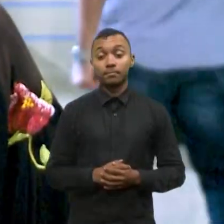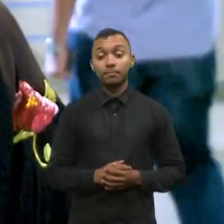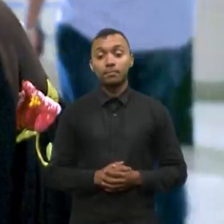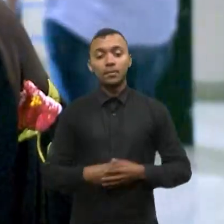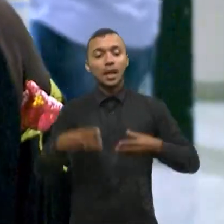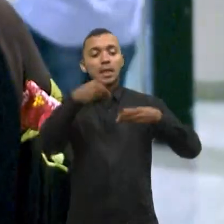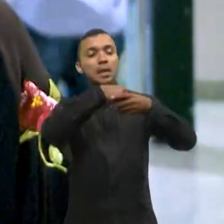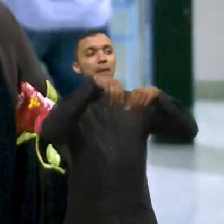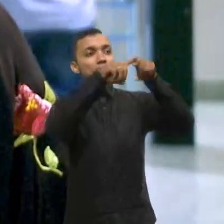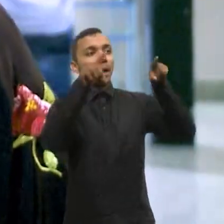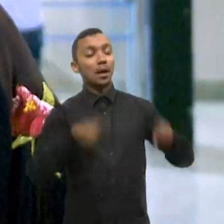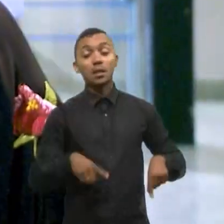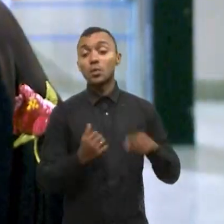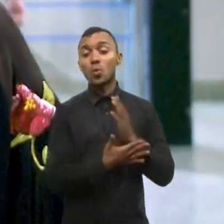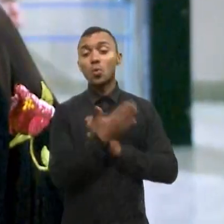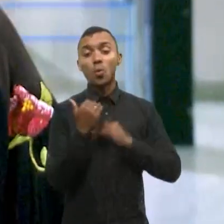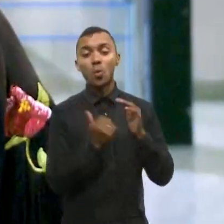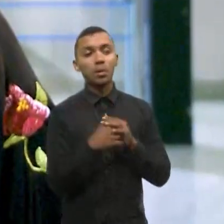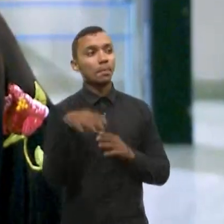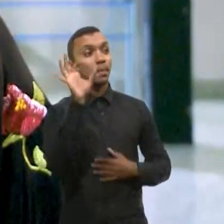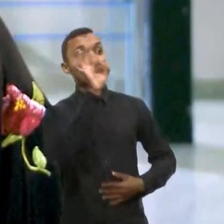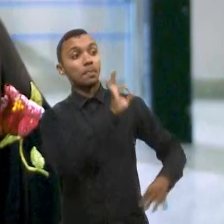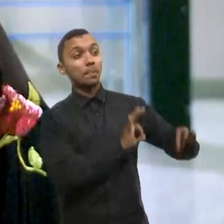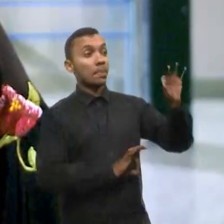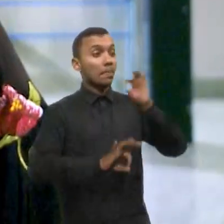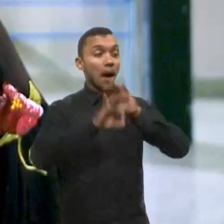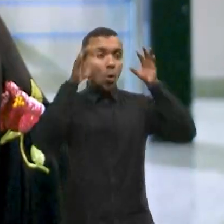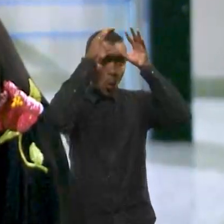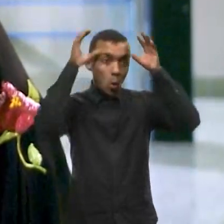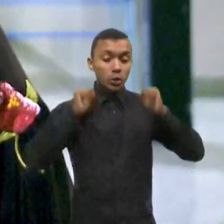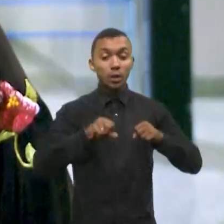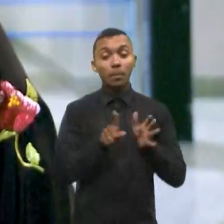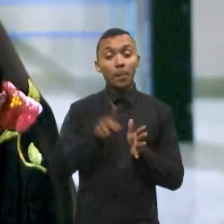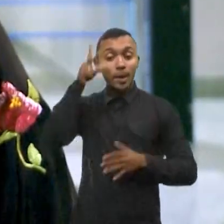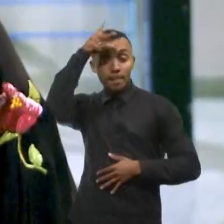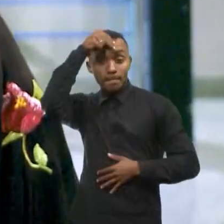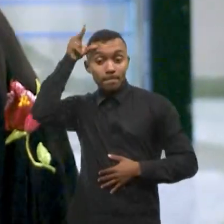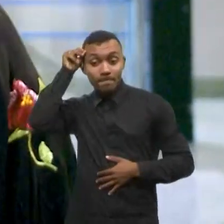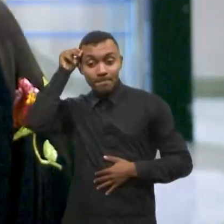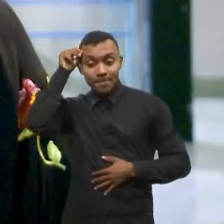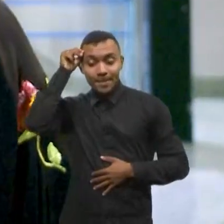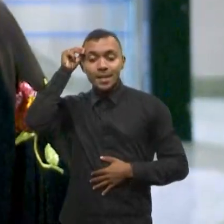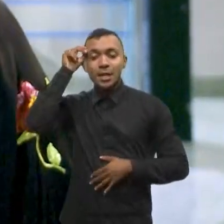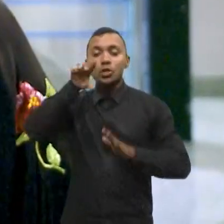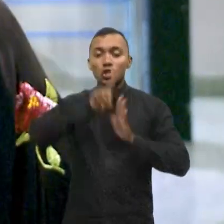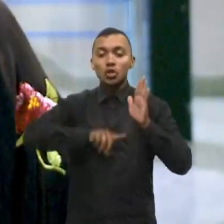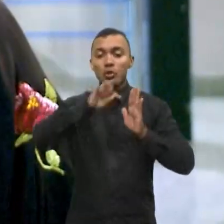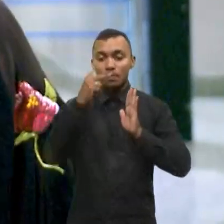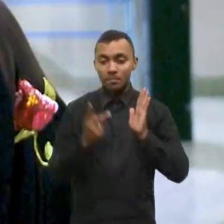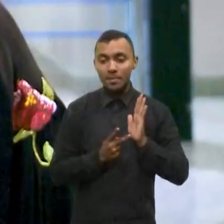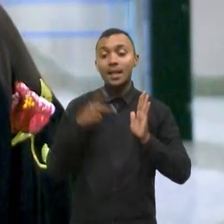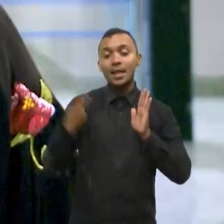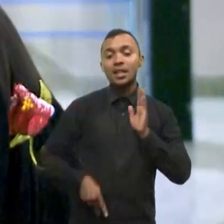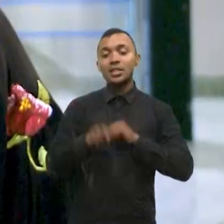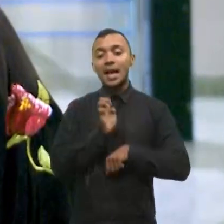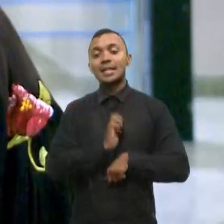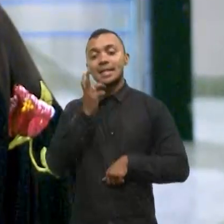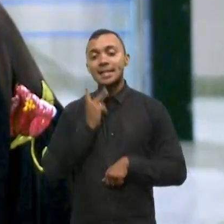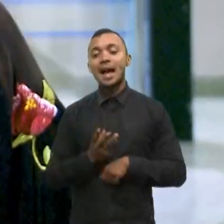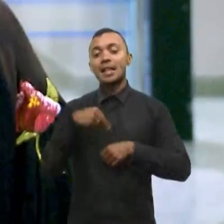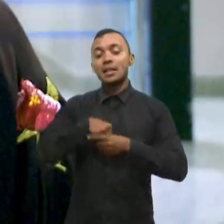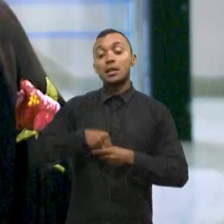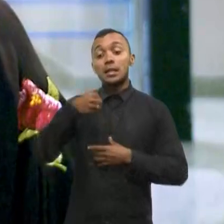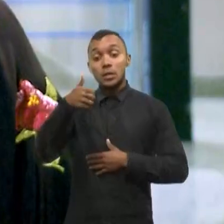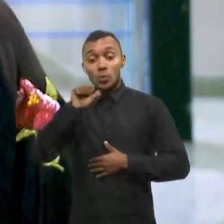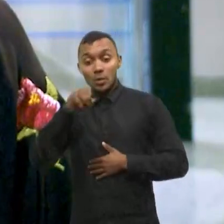plano a gente faz toda uma movimentação com todos os conselhos municipais do direito da criança e do adolescente que tem no estado do Ceará, né, no 184